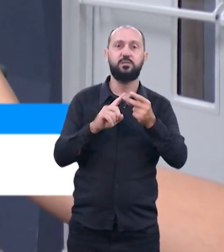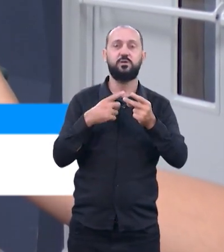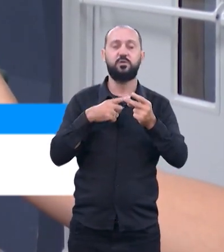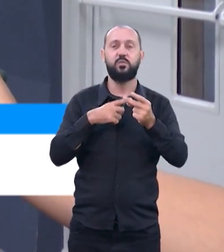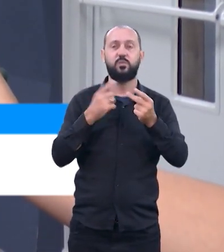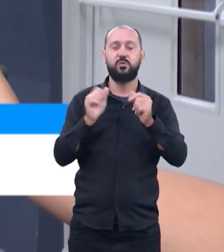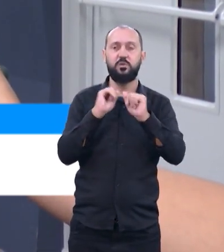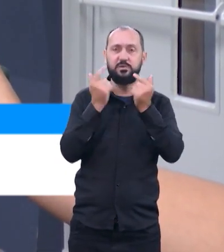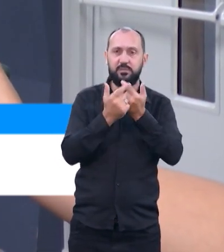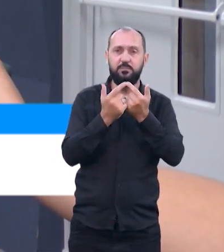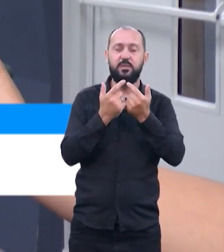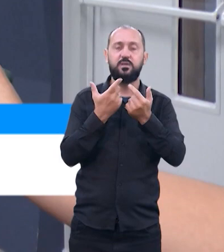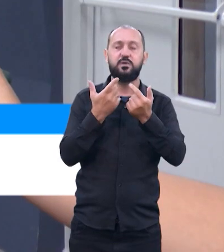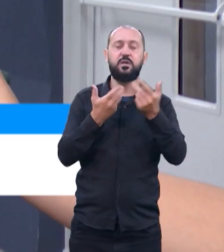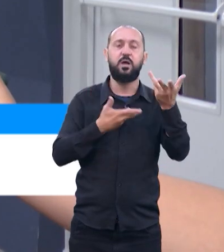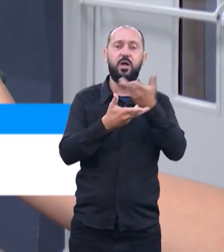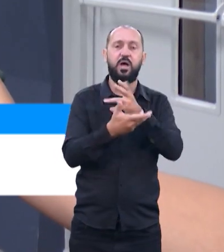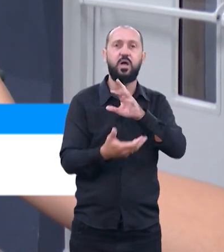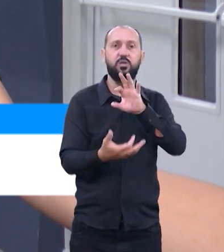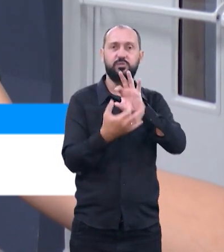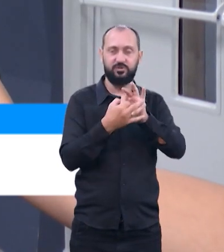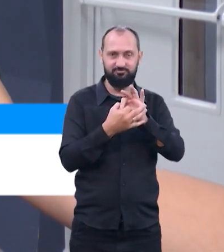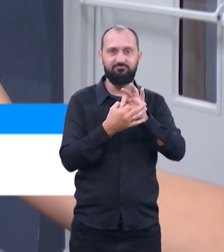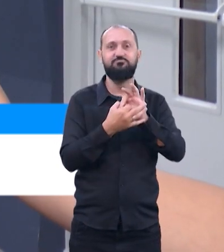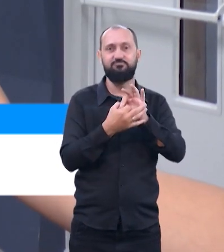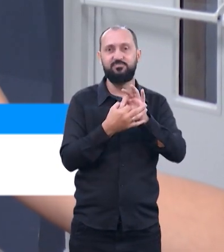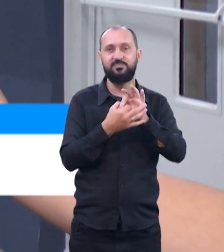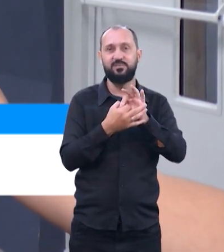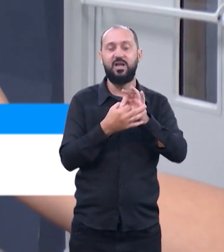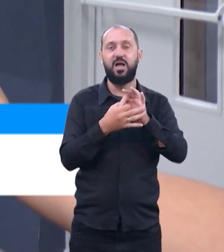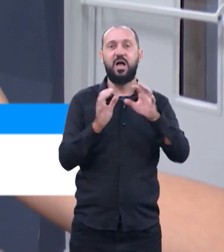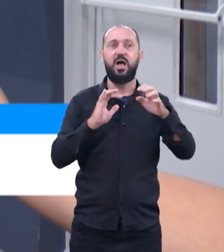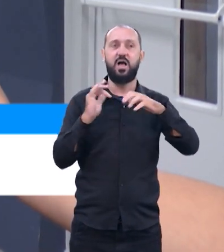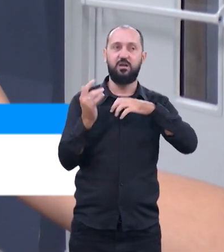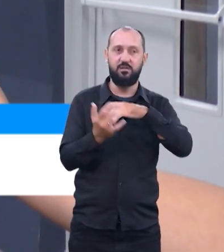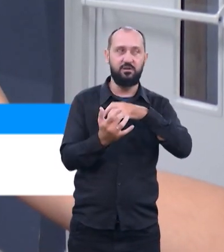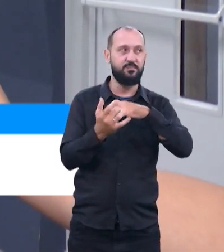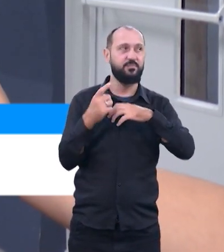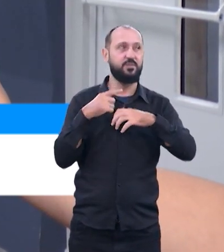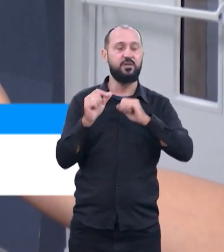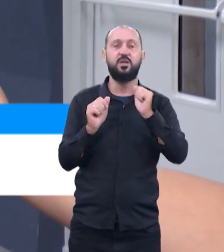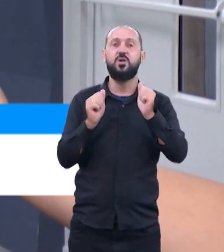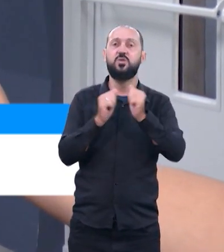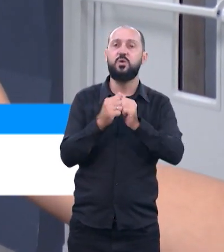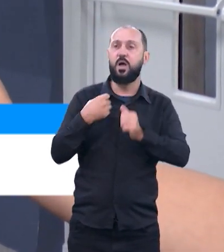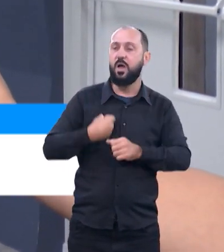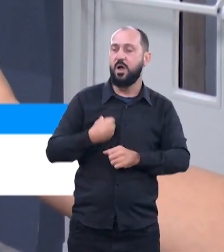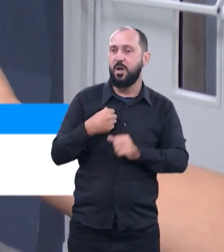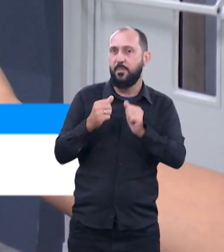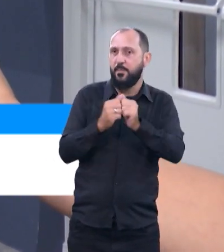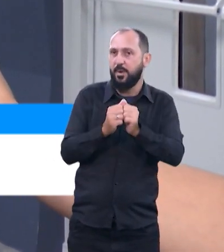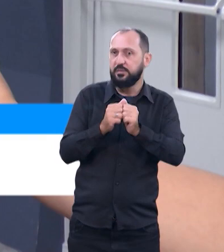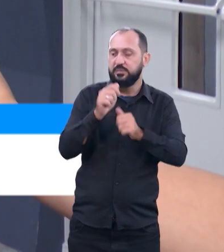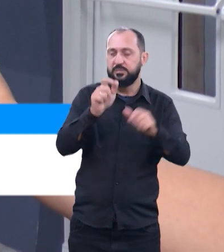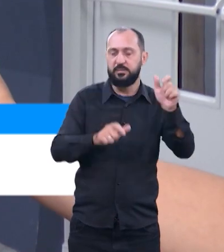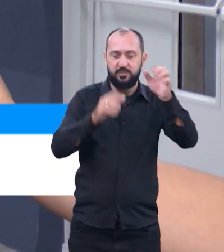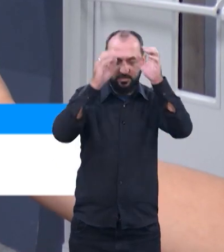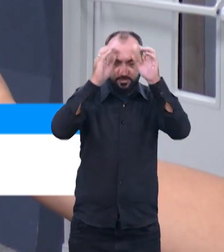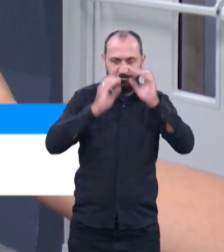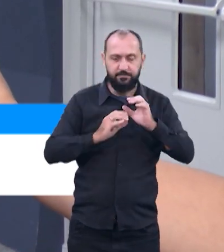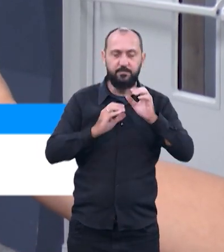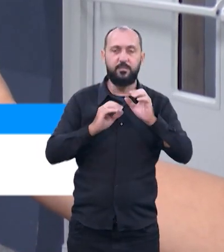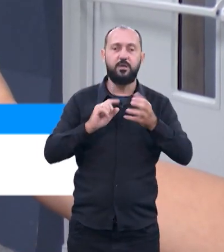hoje uma Assembleia totalmente interativa, né? A rede social, e trazendo a participação desse